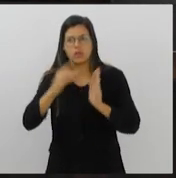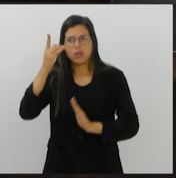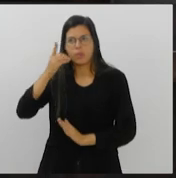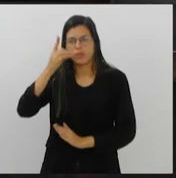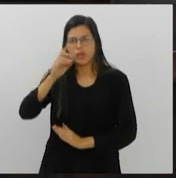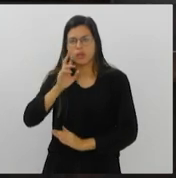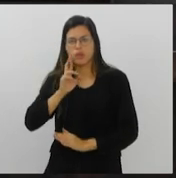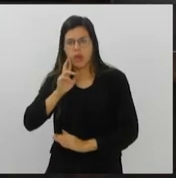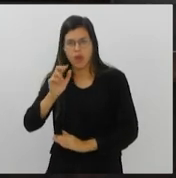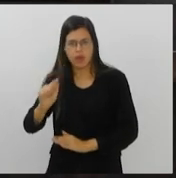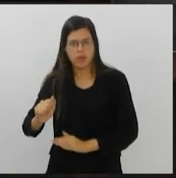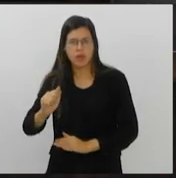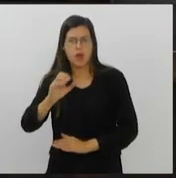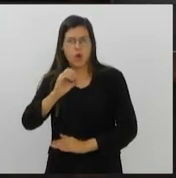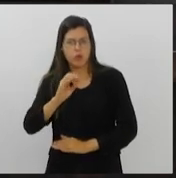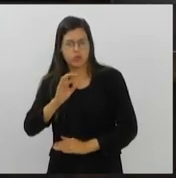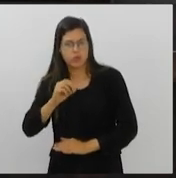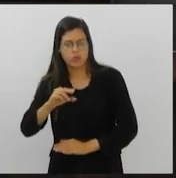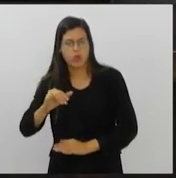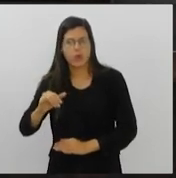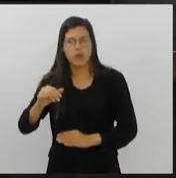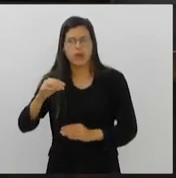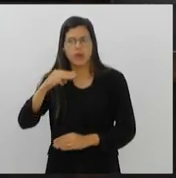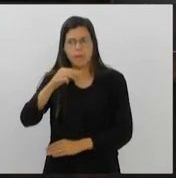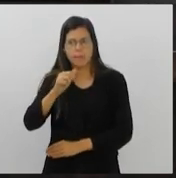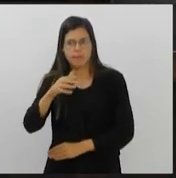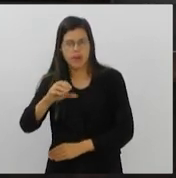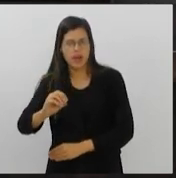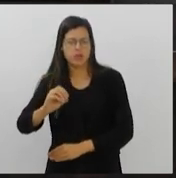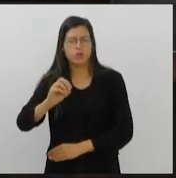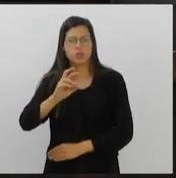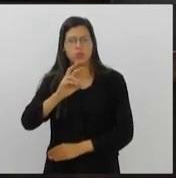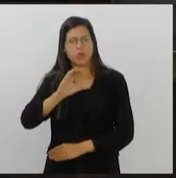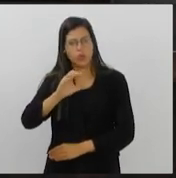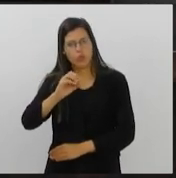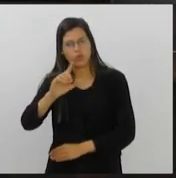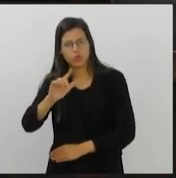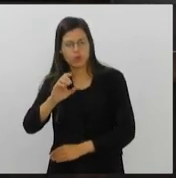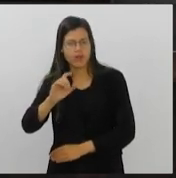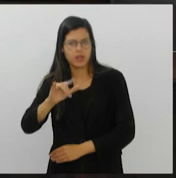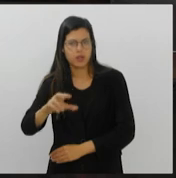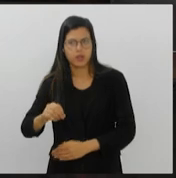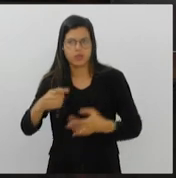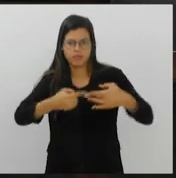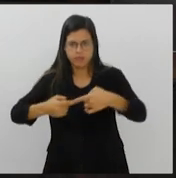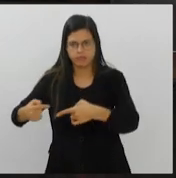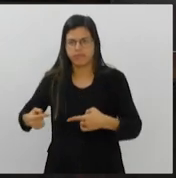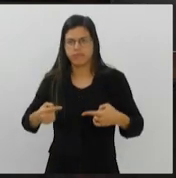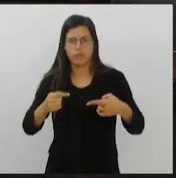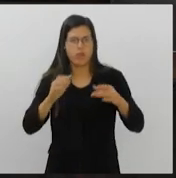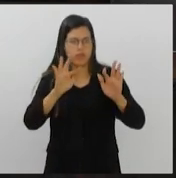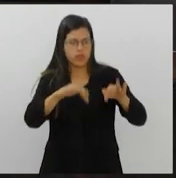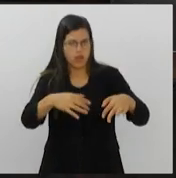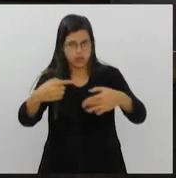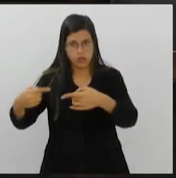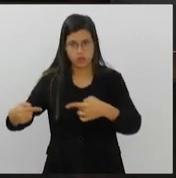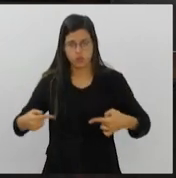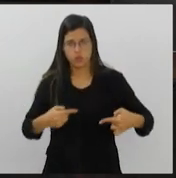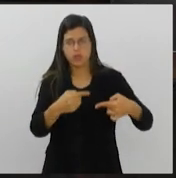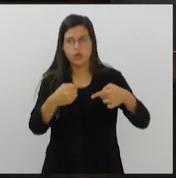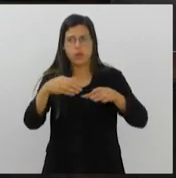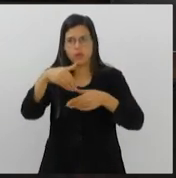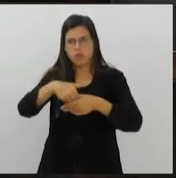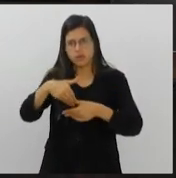Rodrigo Amorim, Antônio de Paula, pai, Márcio Glauberto, Vinícius Cozzolino. Em discussão, não havendo quem queira discutir, encerrada a discussão.